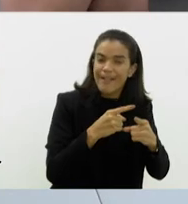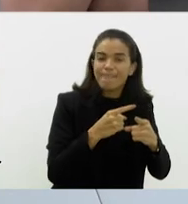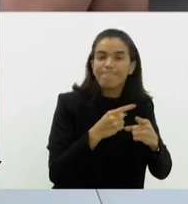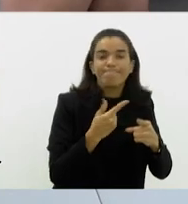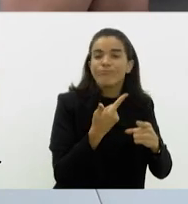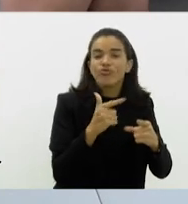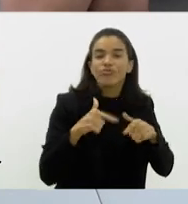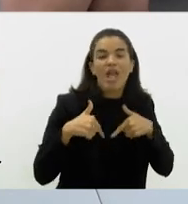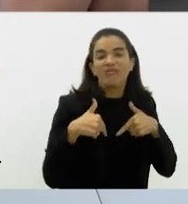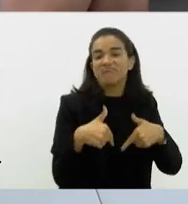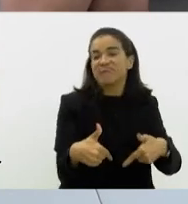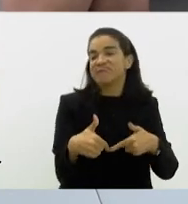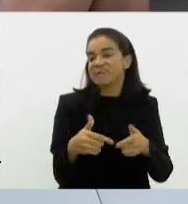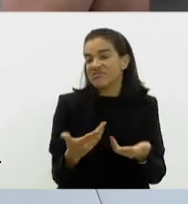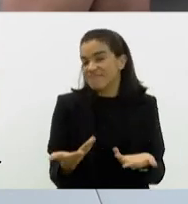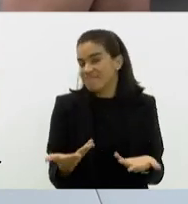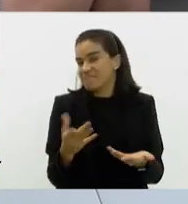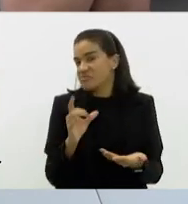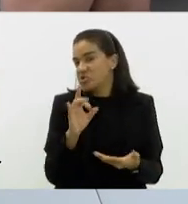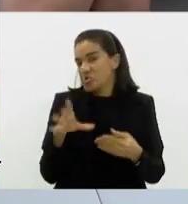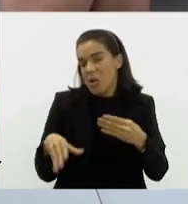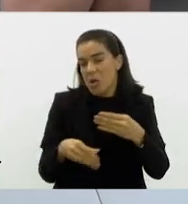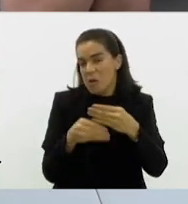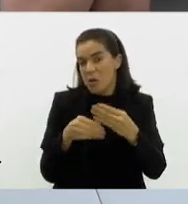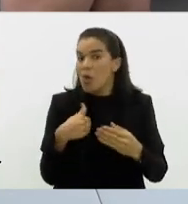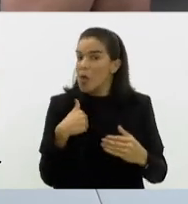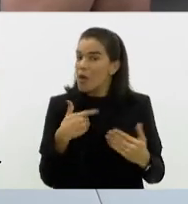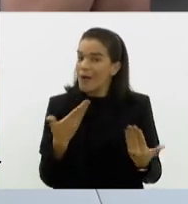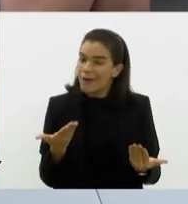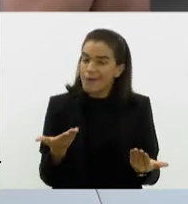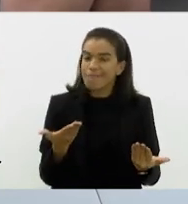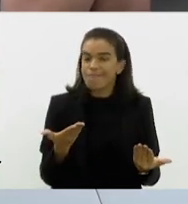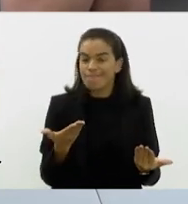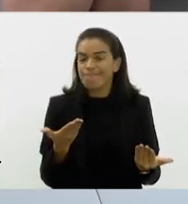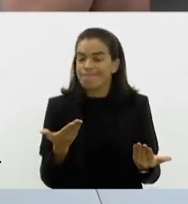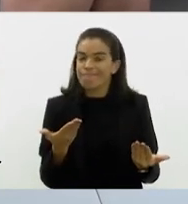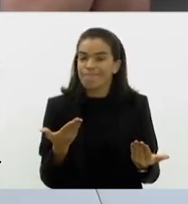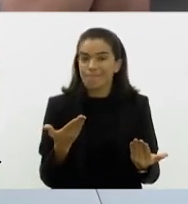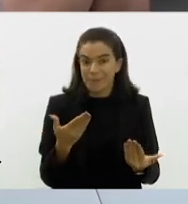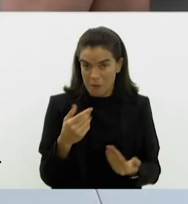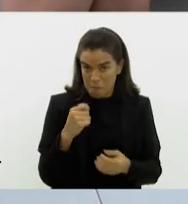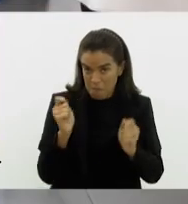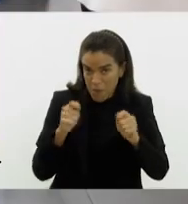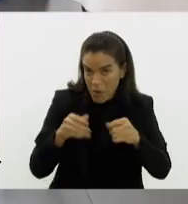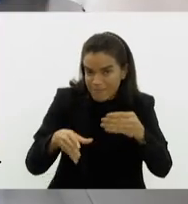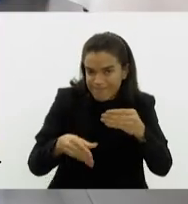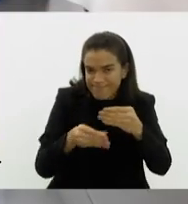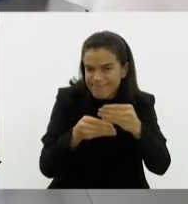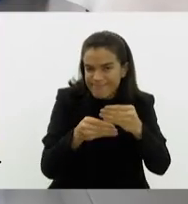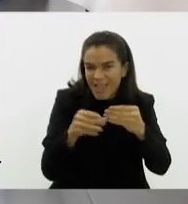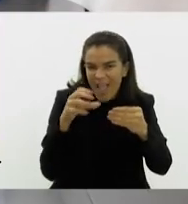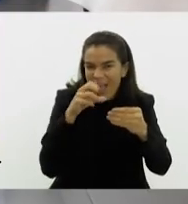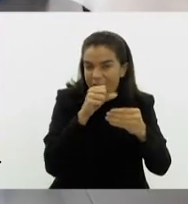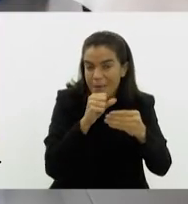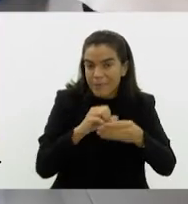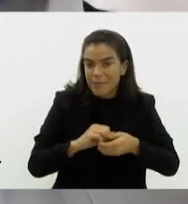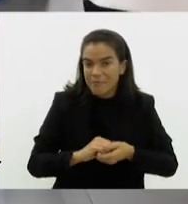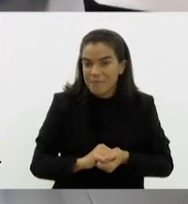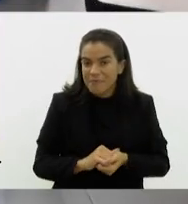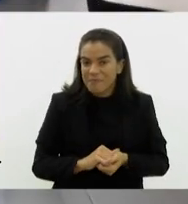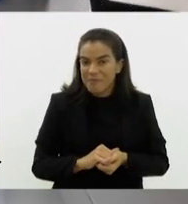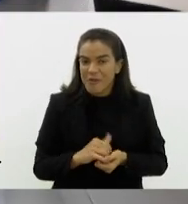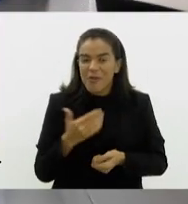não acontecendo. Então, é só dizer, deputado, que eu concordo, Paulo, de avançar. Se Vossa Excelência me perdi uma parte, só para completar a fala de Vossa Excelência, sem